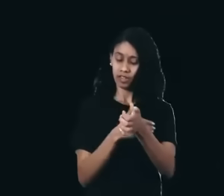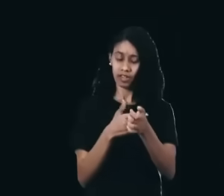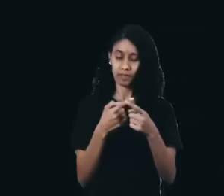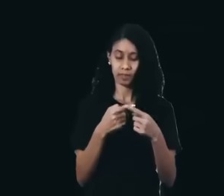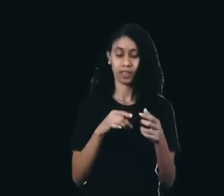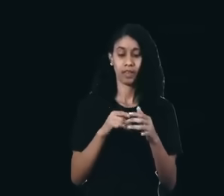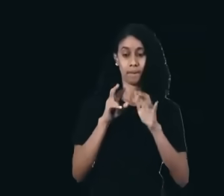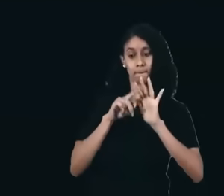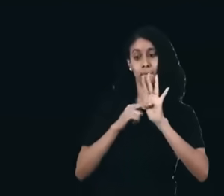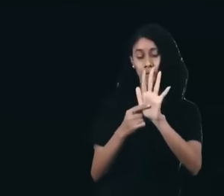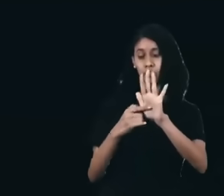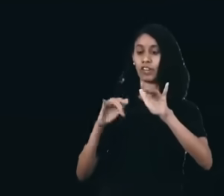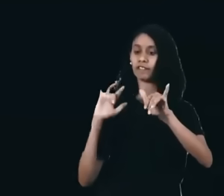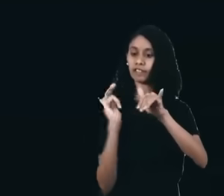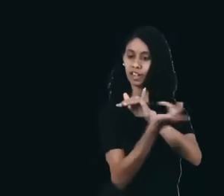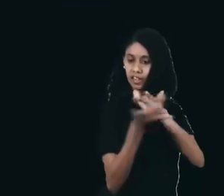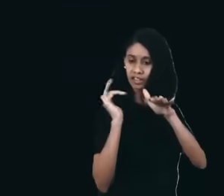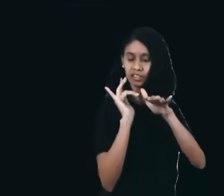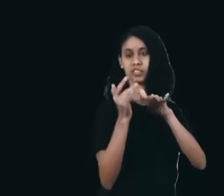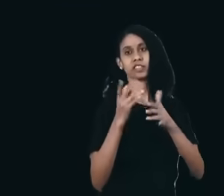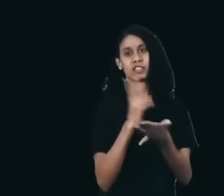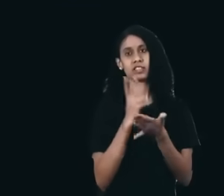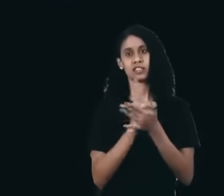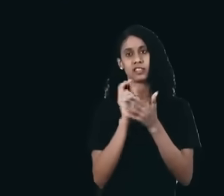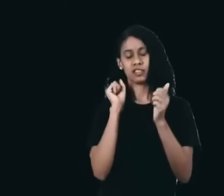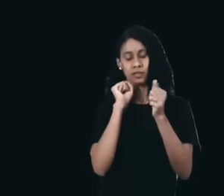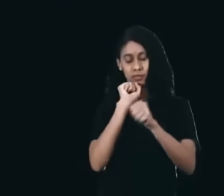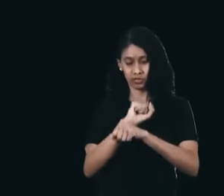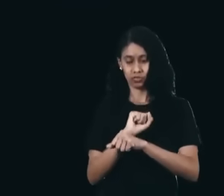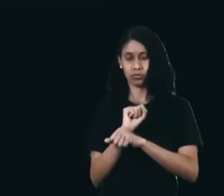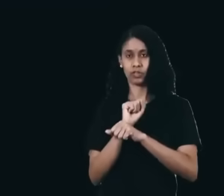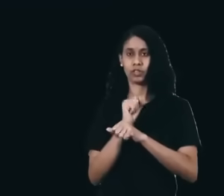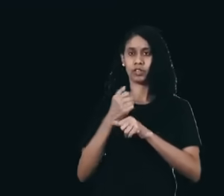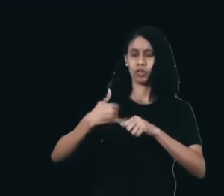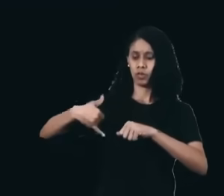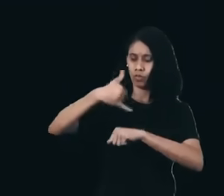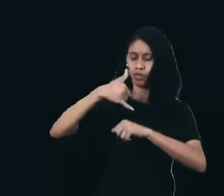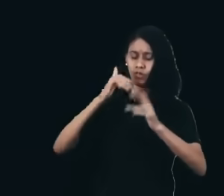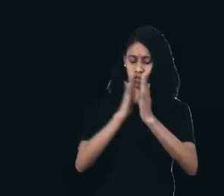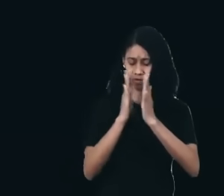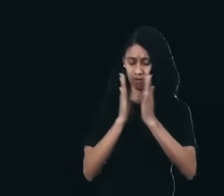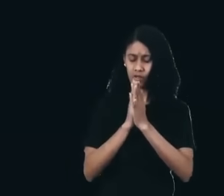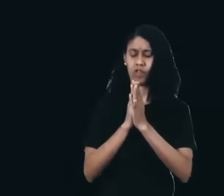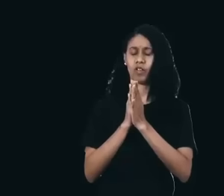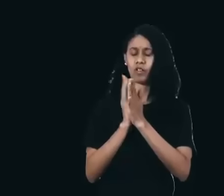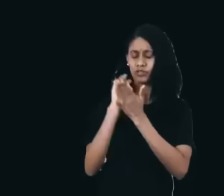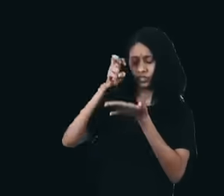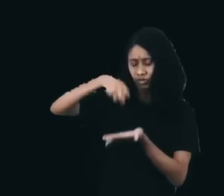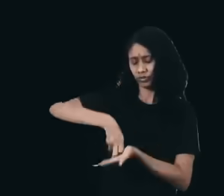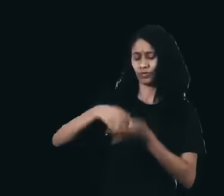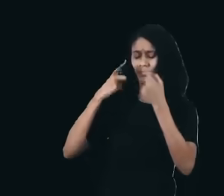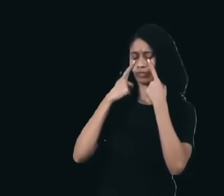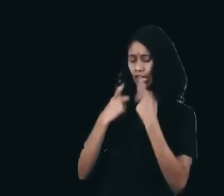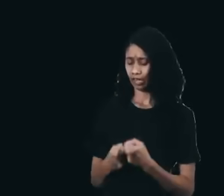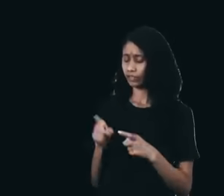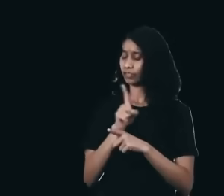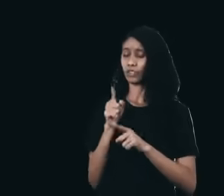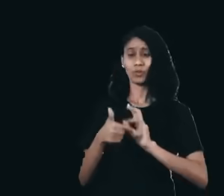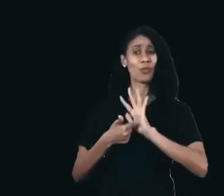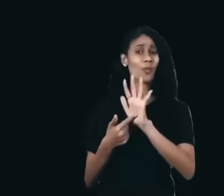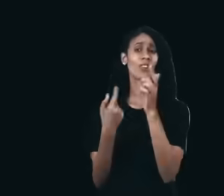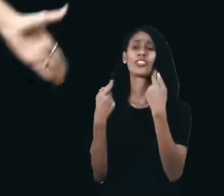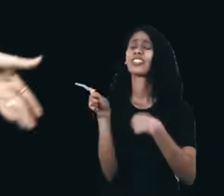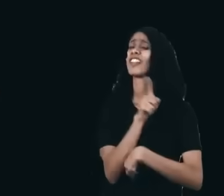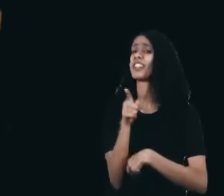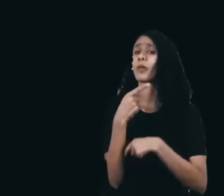redes sociais nem o tempo todo expondo o quanto eu oro, o quanto eu sou consagrado, o quanto eu choro, o quanto eu vivo de joelho. Porque a minha espiritualidade diz respeito